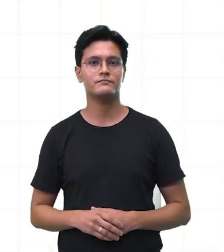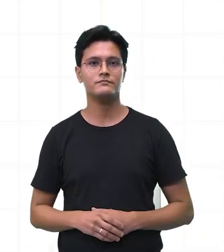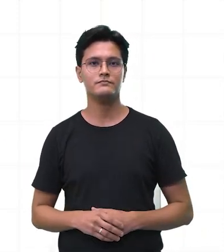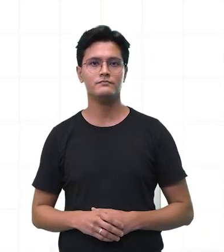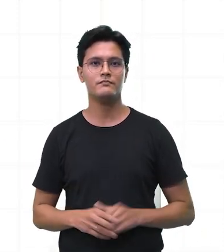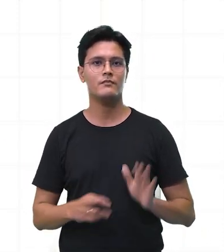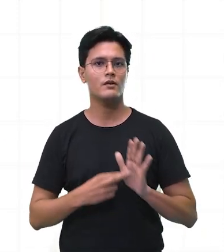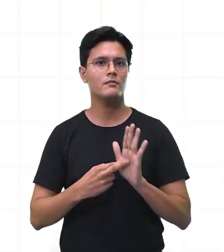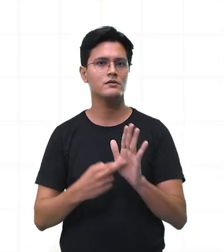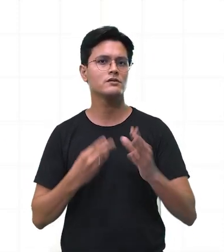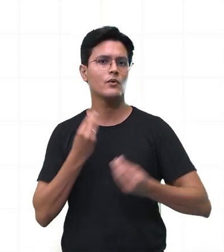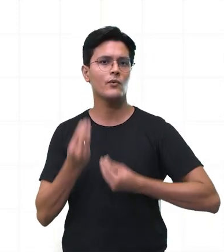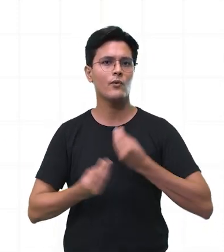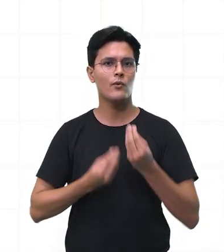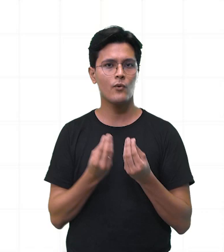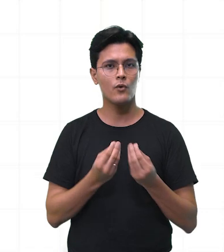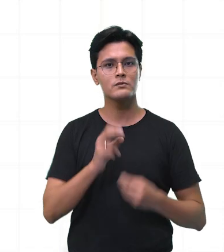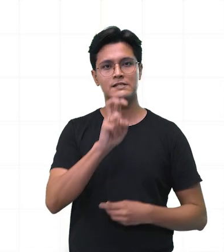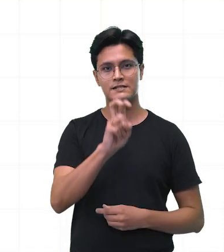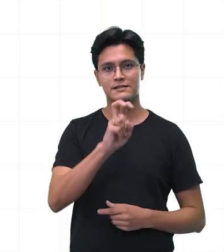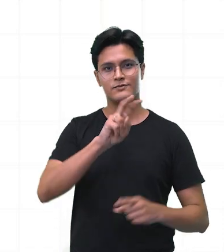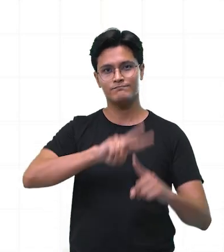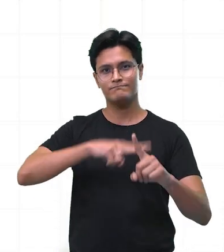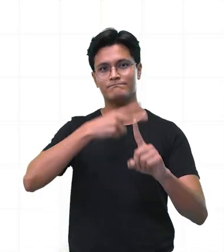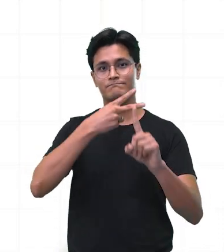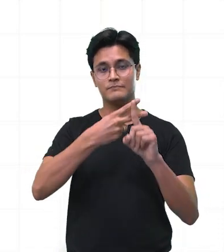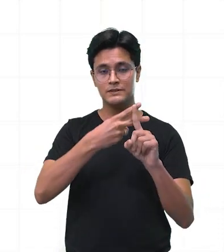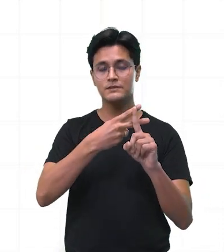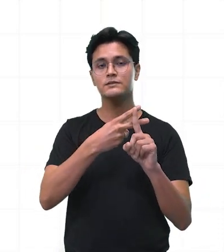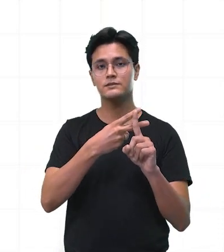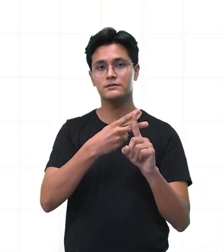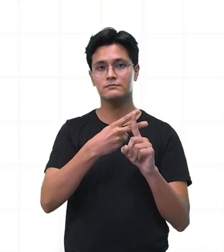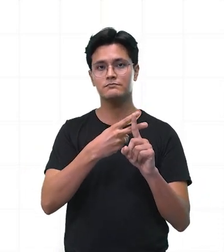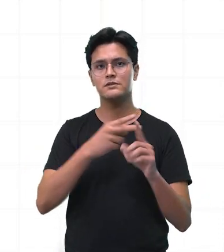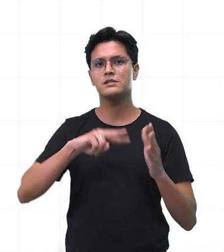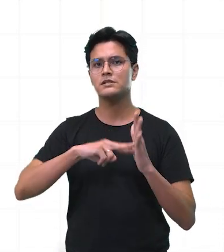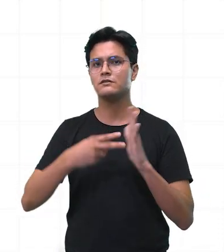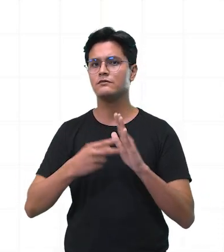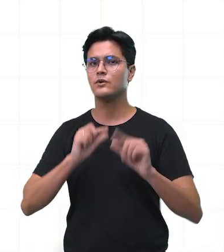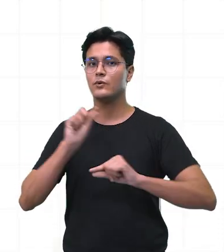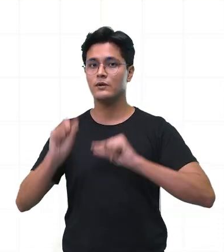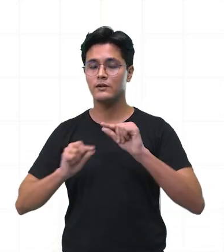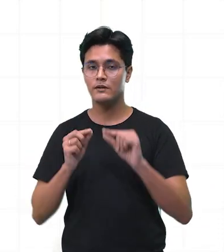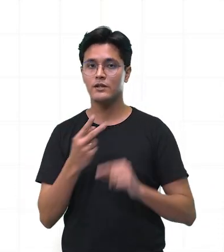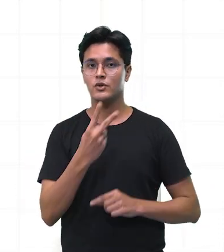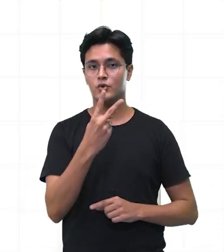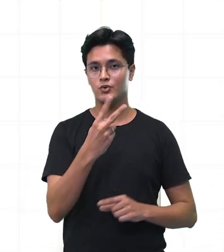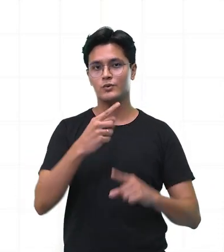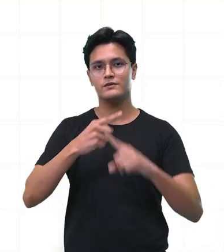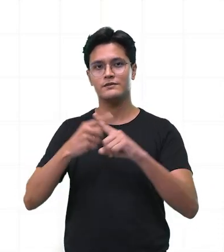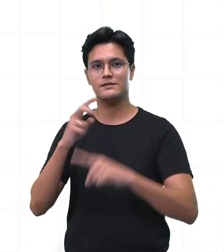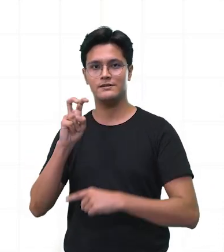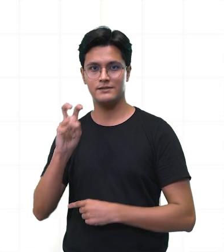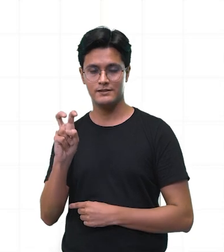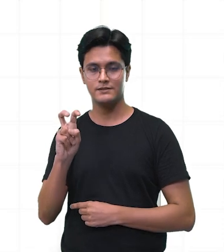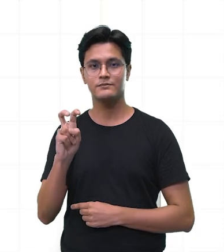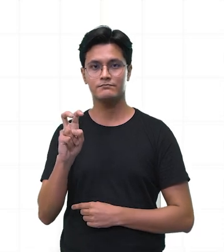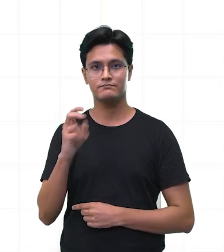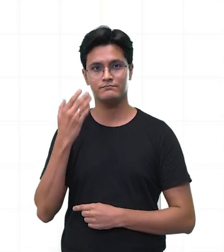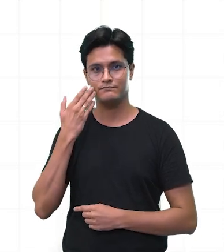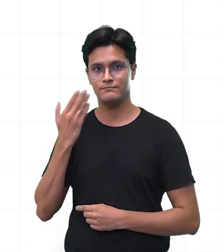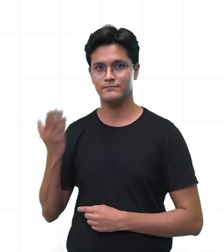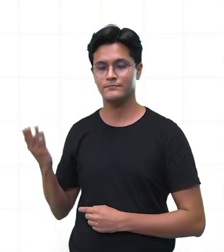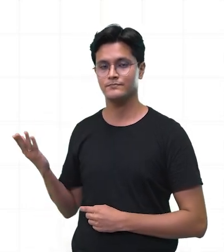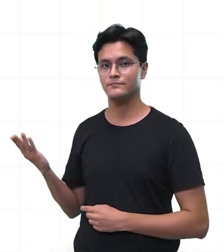de 5? Ora, se é o dobro novamente, significa que é 2 vezes o 5. Então, 2 vezes 5 está